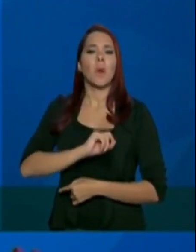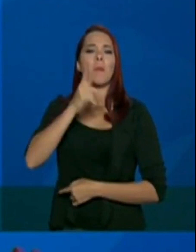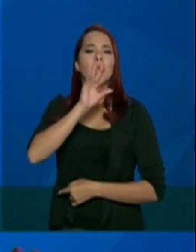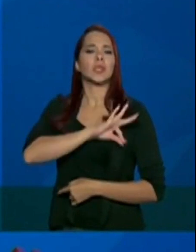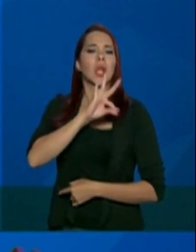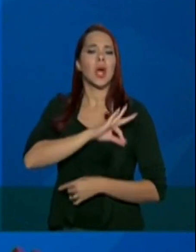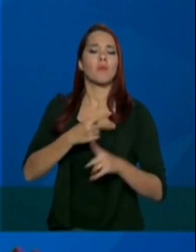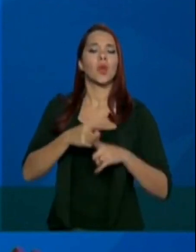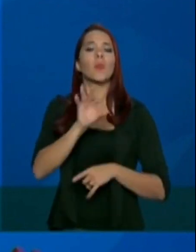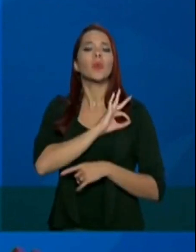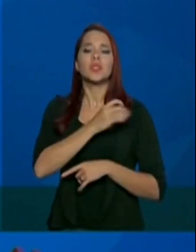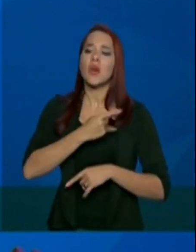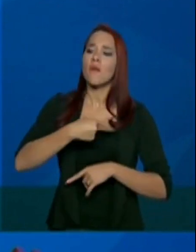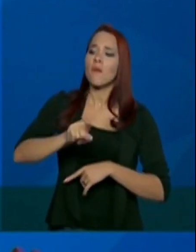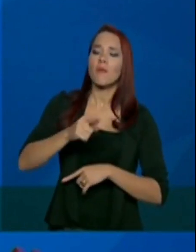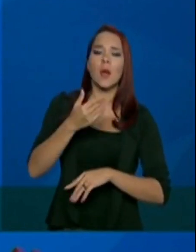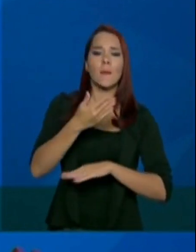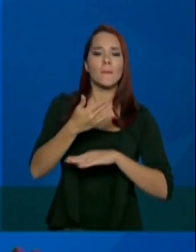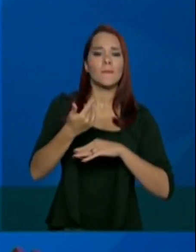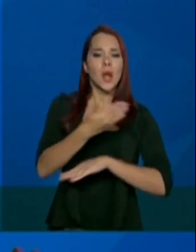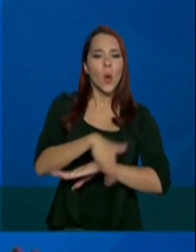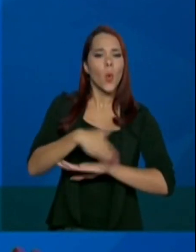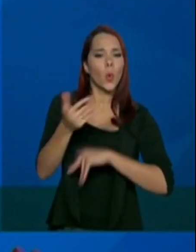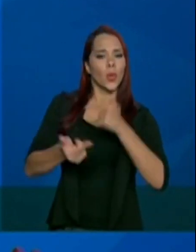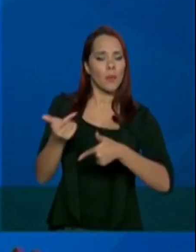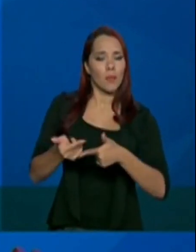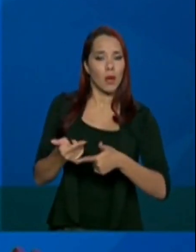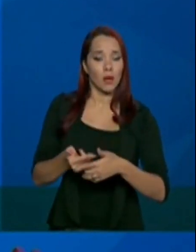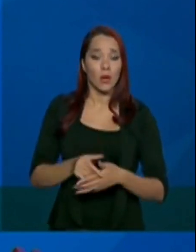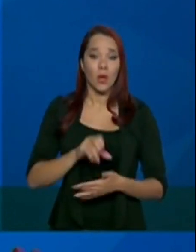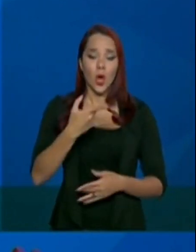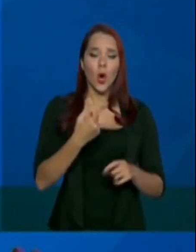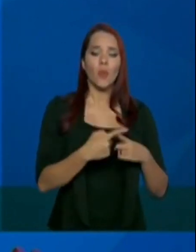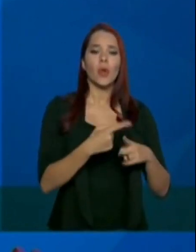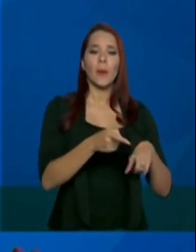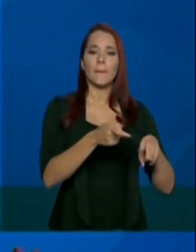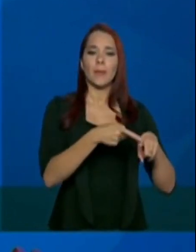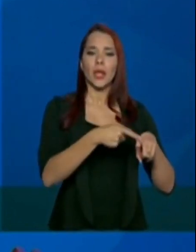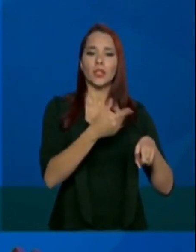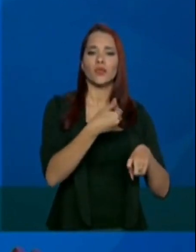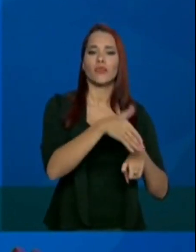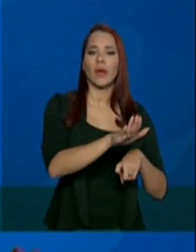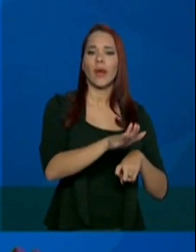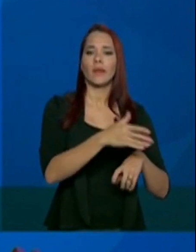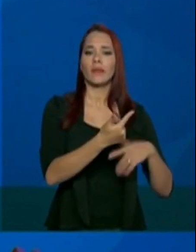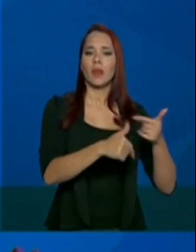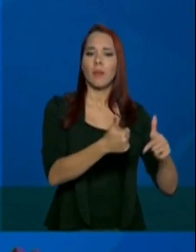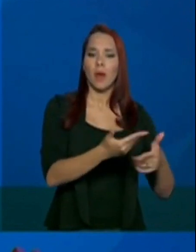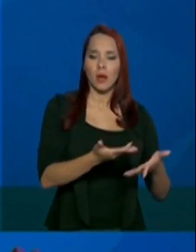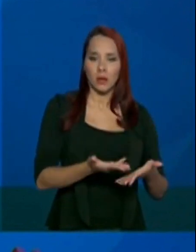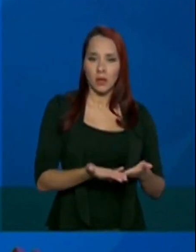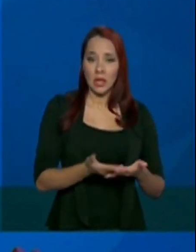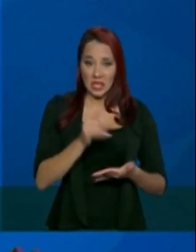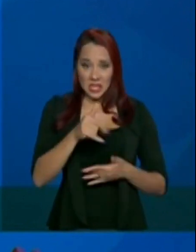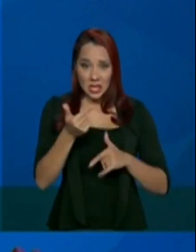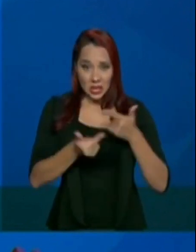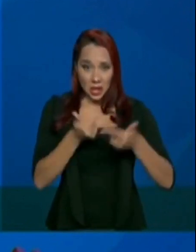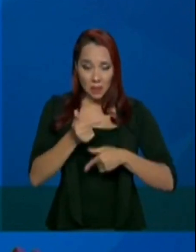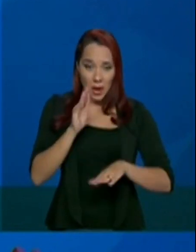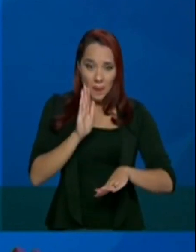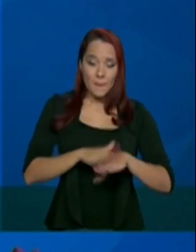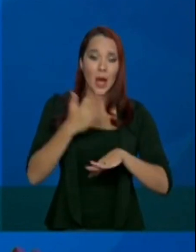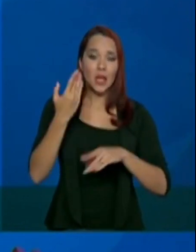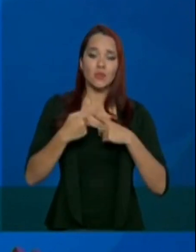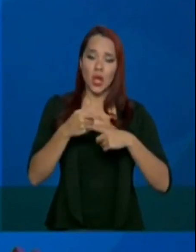aumento de salário de um policial vai à rua exercer sua função ou porque o médico vai à rua exercer sua função se ele trabalhar